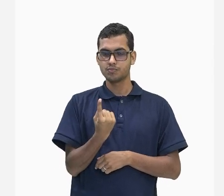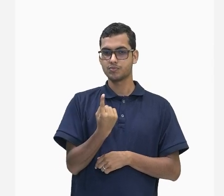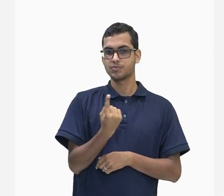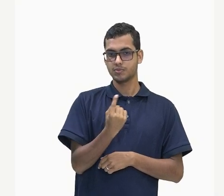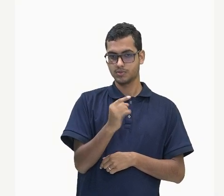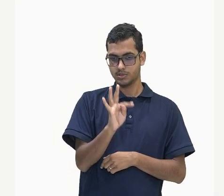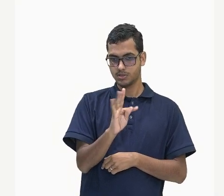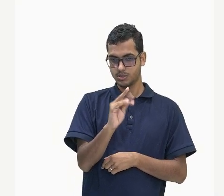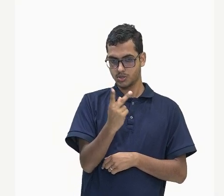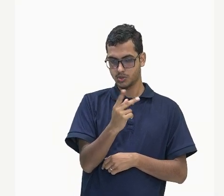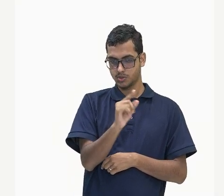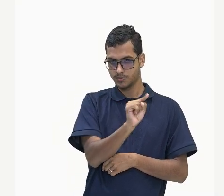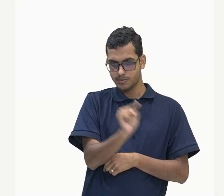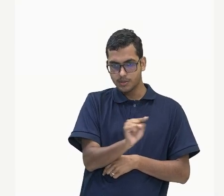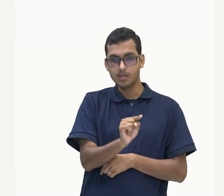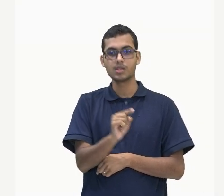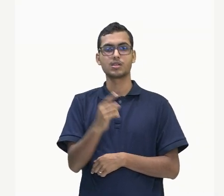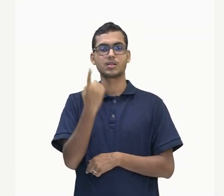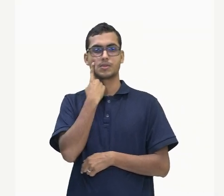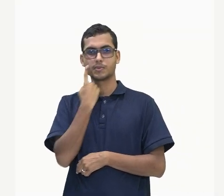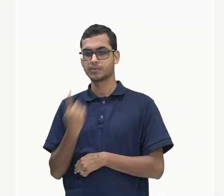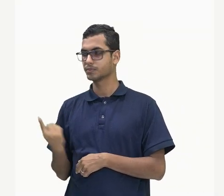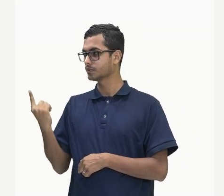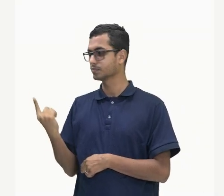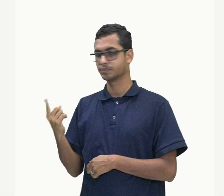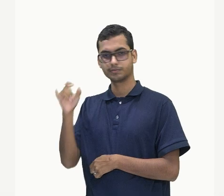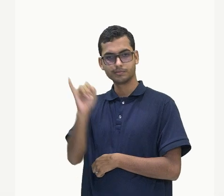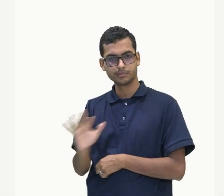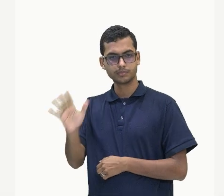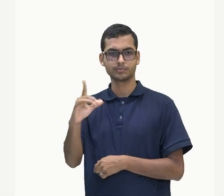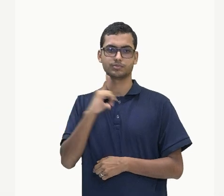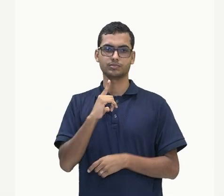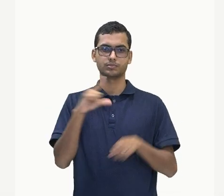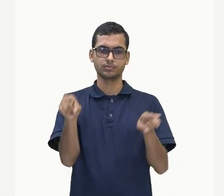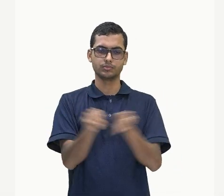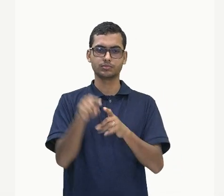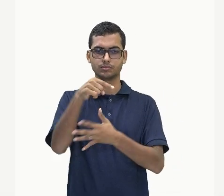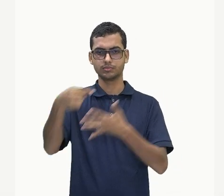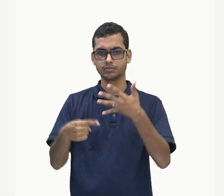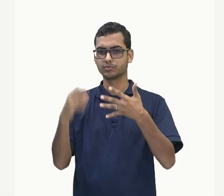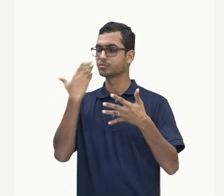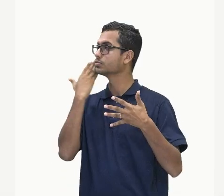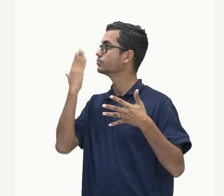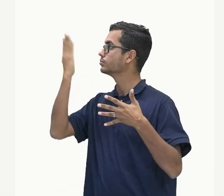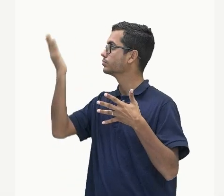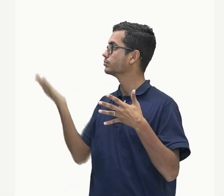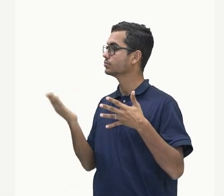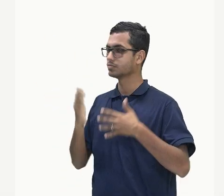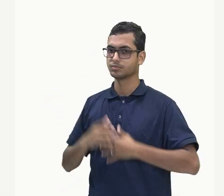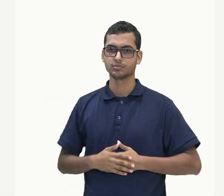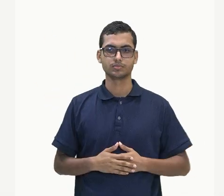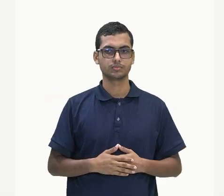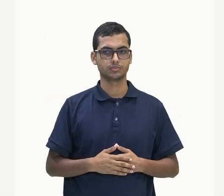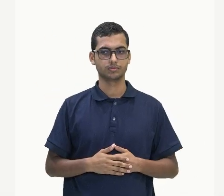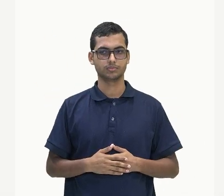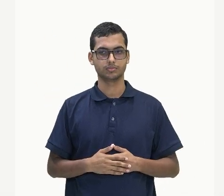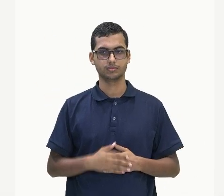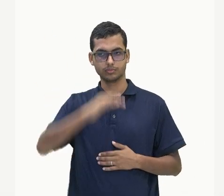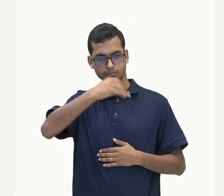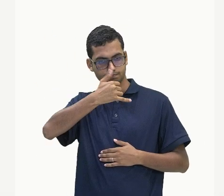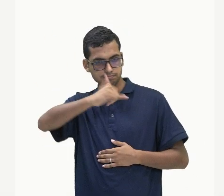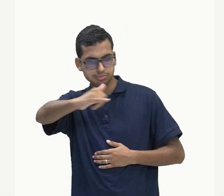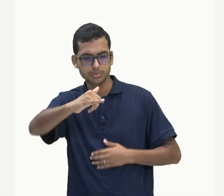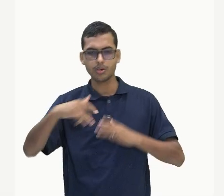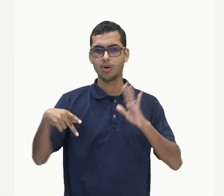nossa imagem que nós temos o kHz, o megahertz, o gigahertz e o terahertz. A energia de uma